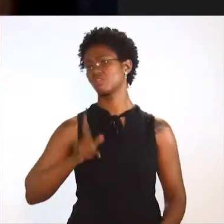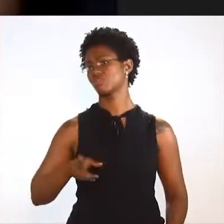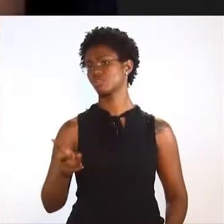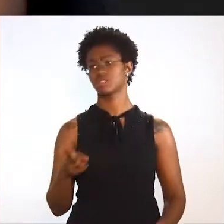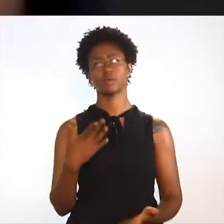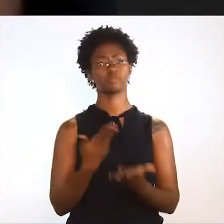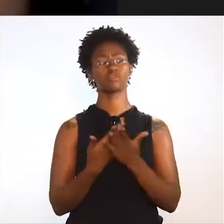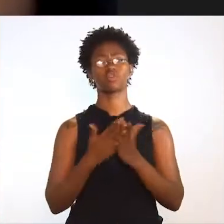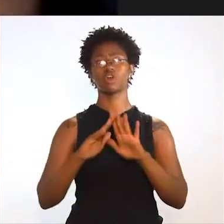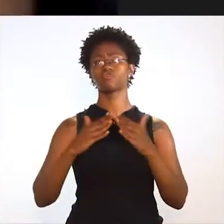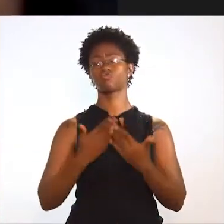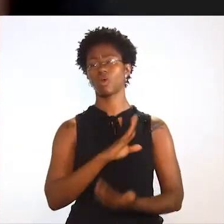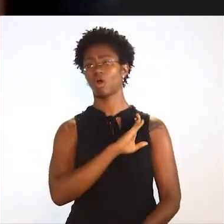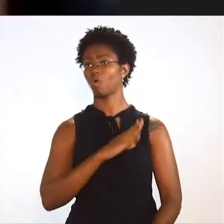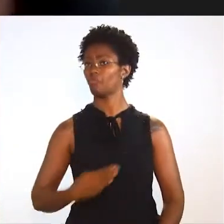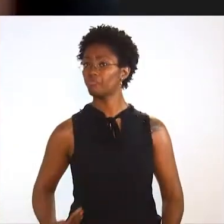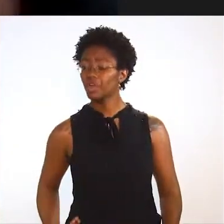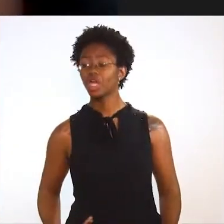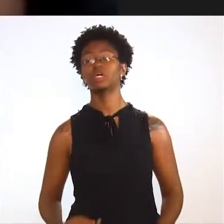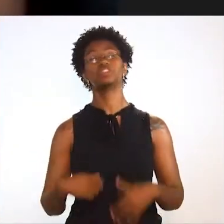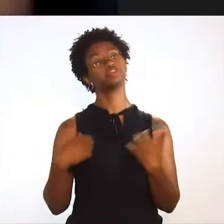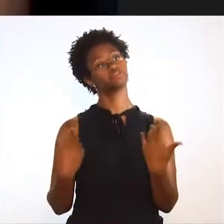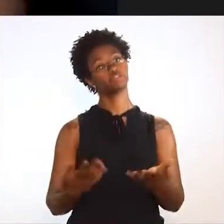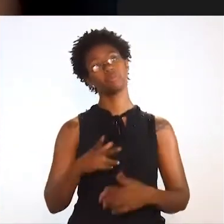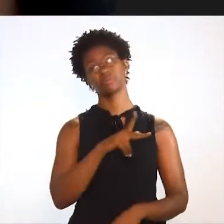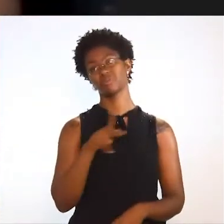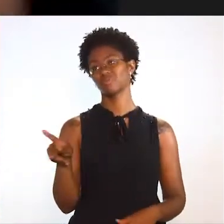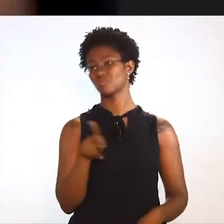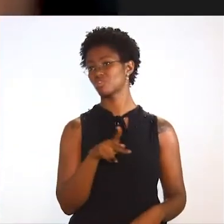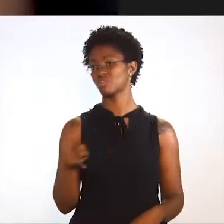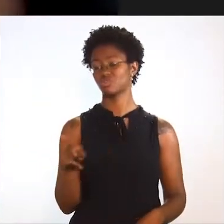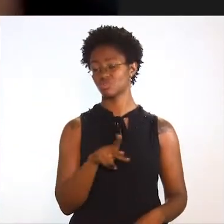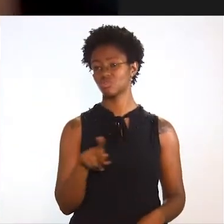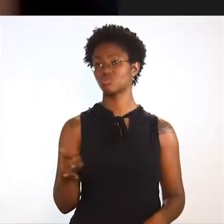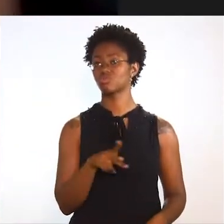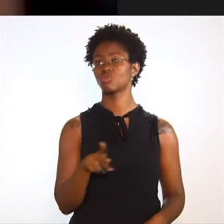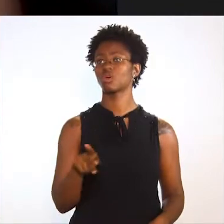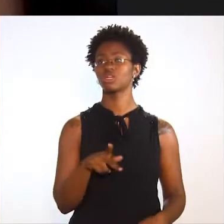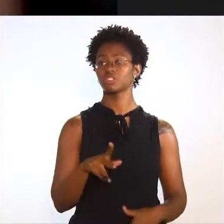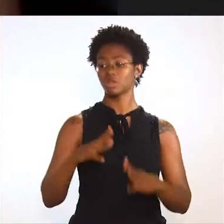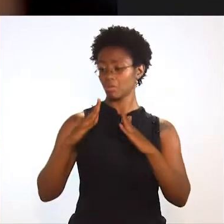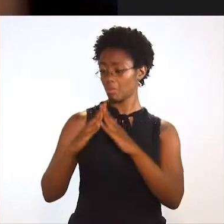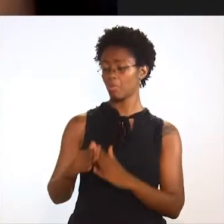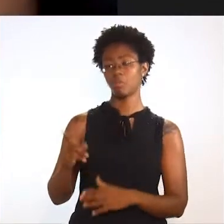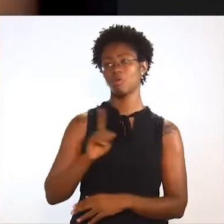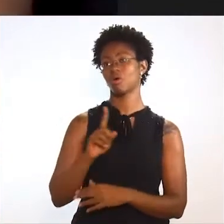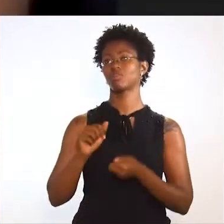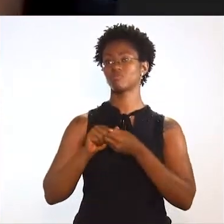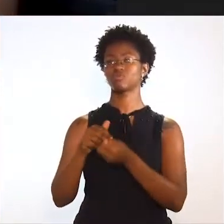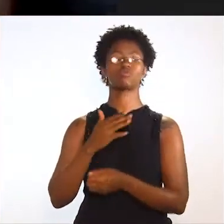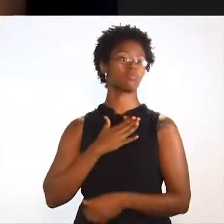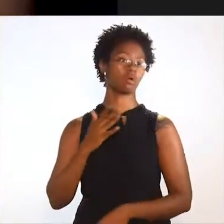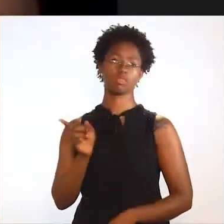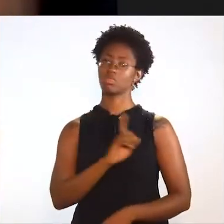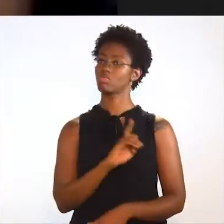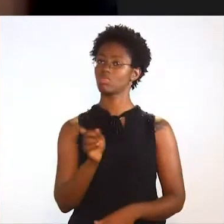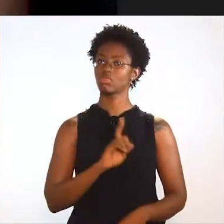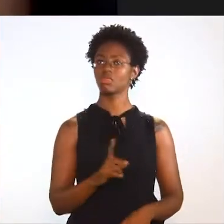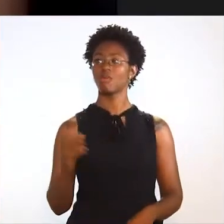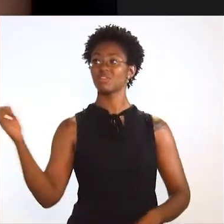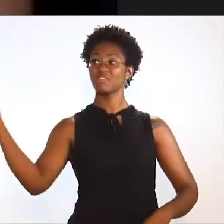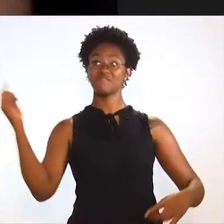que eu sempre estudei em escola pública, professores que não residiam na minha localidade, vinham de